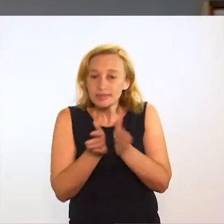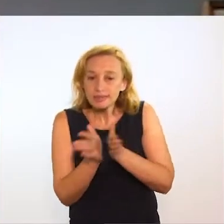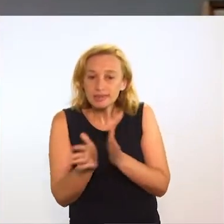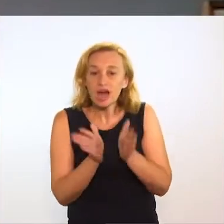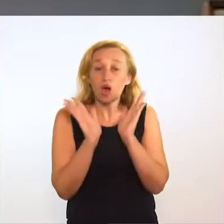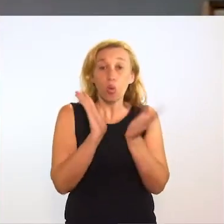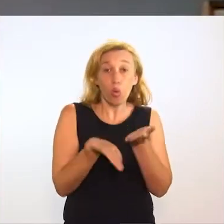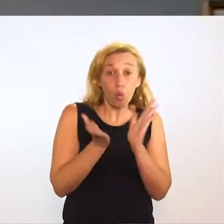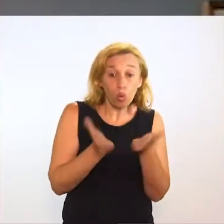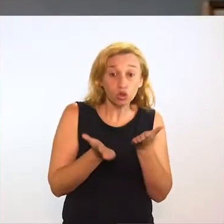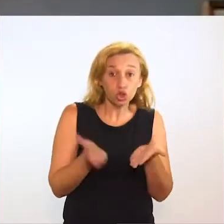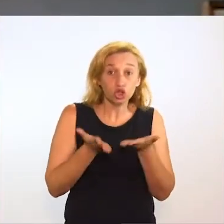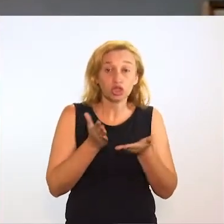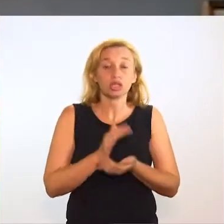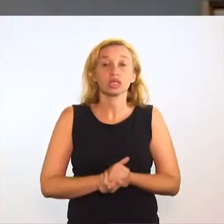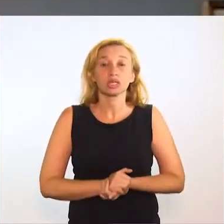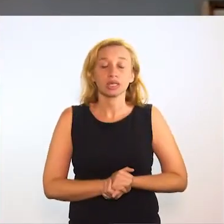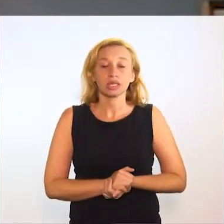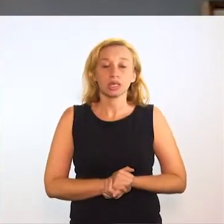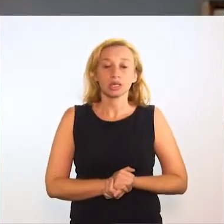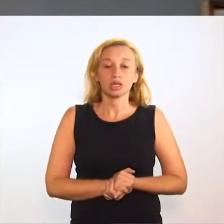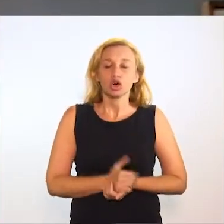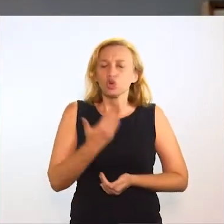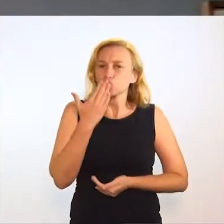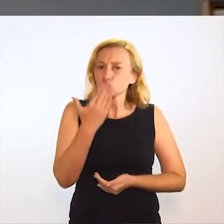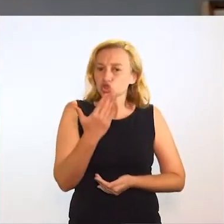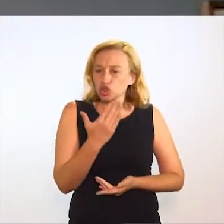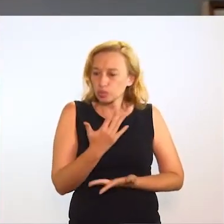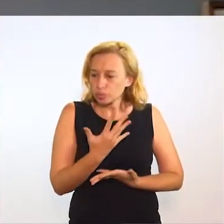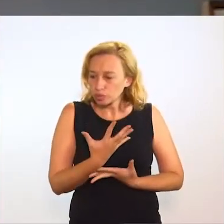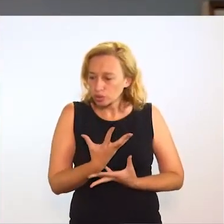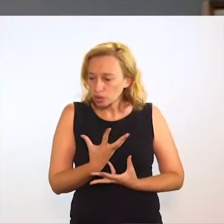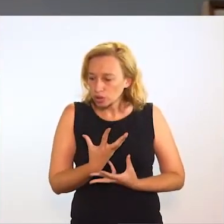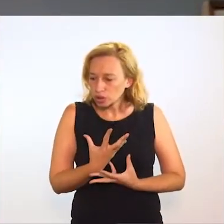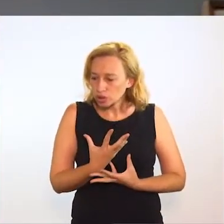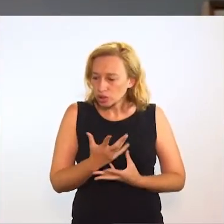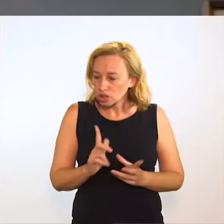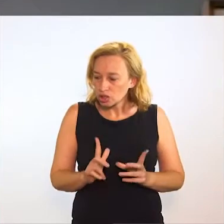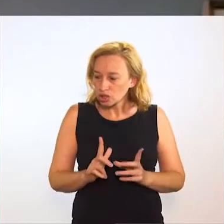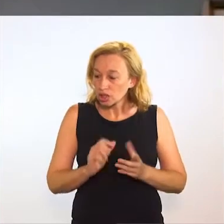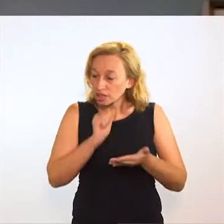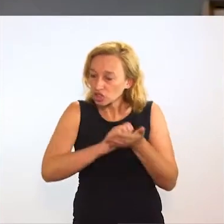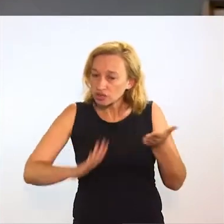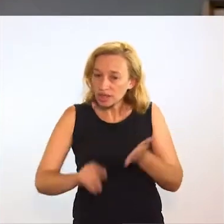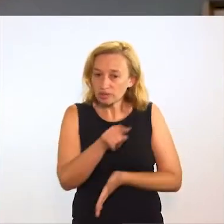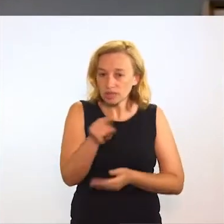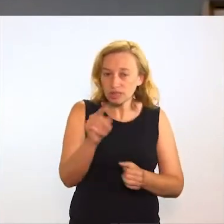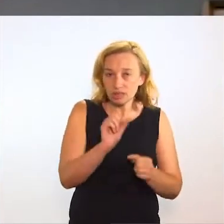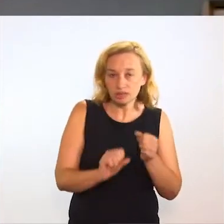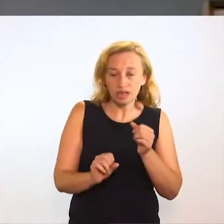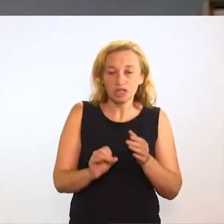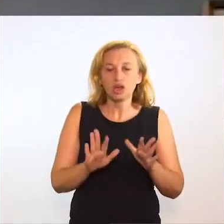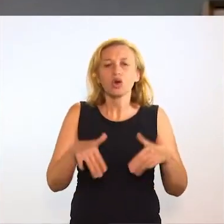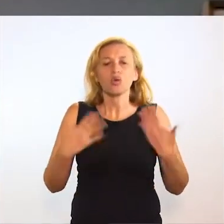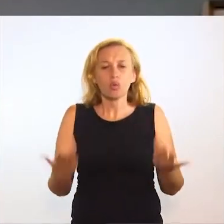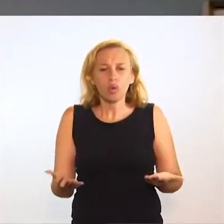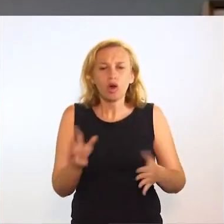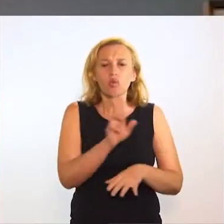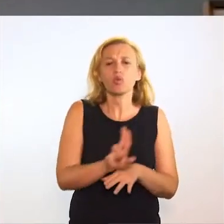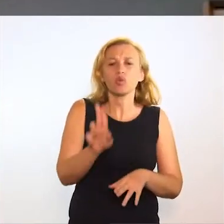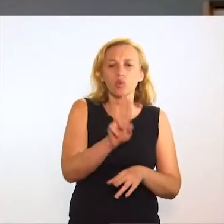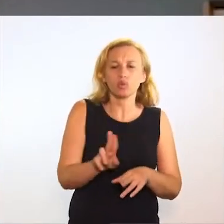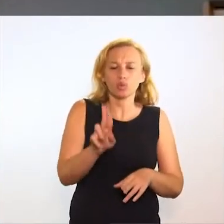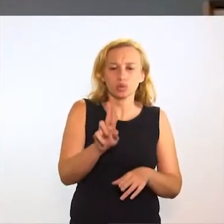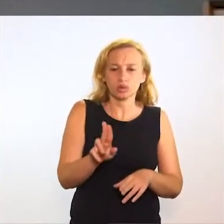como acessar. Hoje, para o tipo de atividade que vocês fazem, quais são